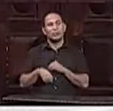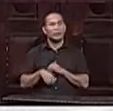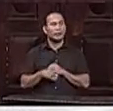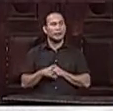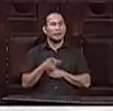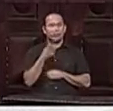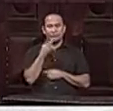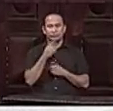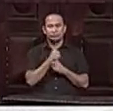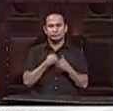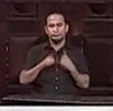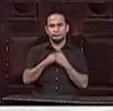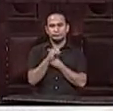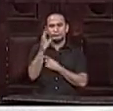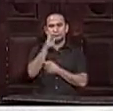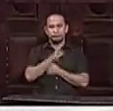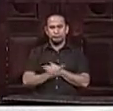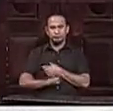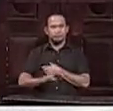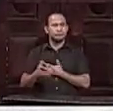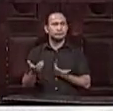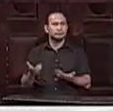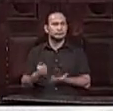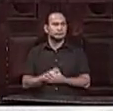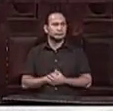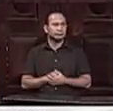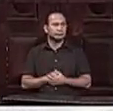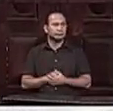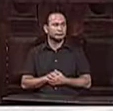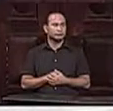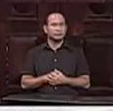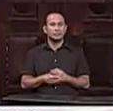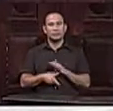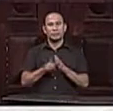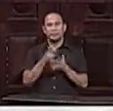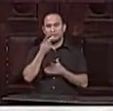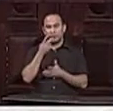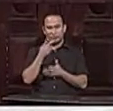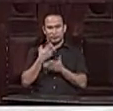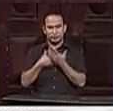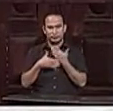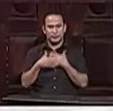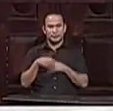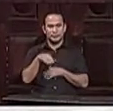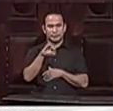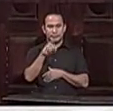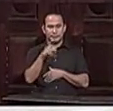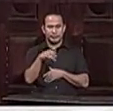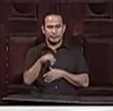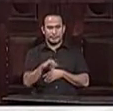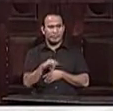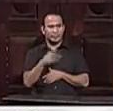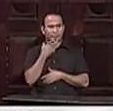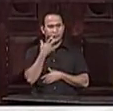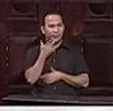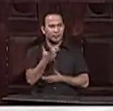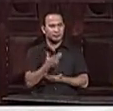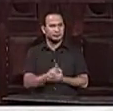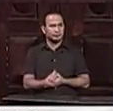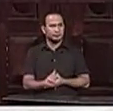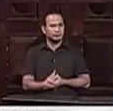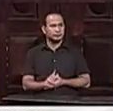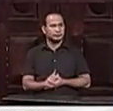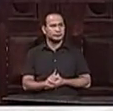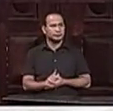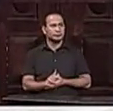a sociedade brasileira. E aí ela alega, quando eu falei isso lá na CPI, ela fala